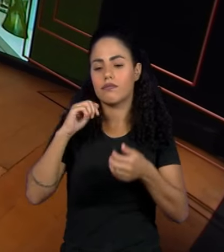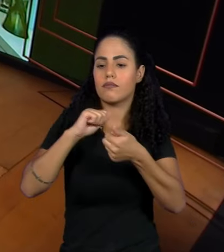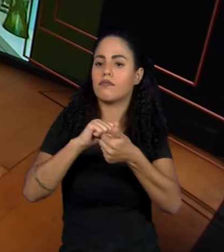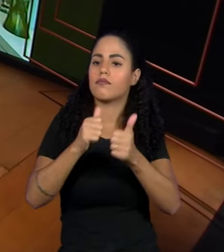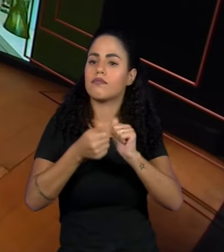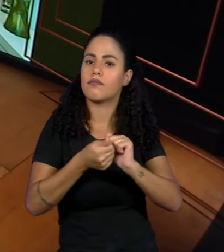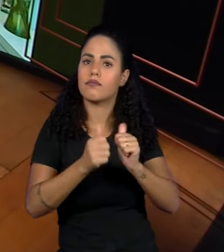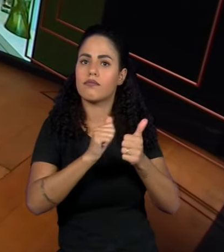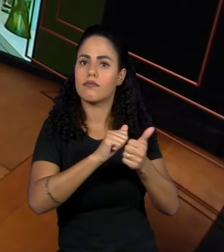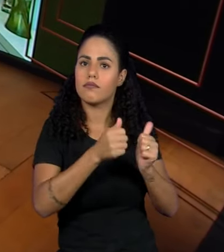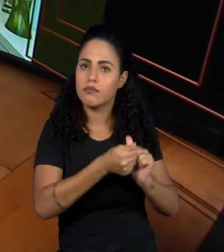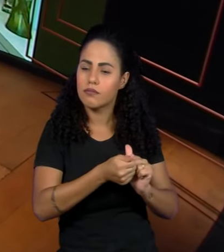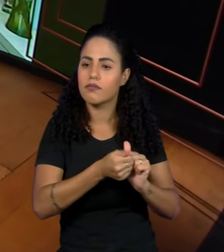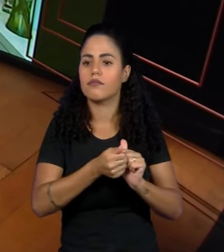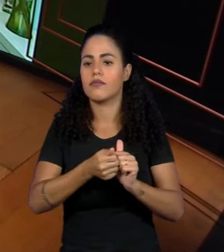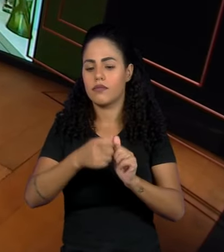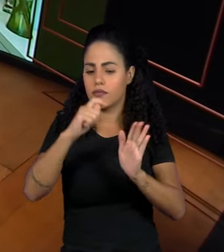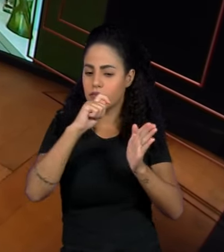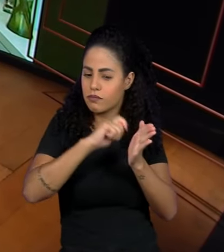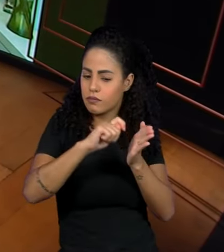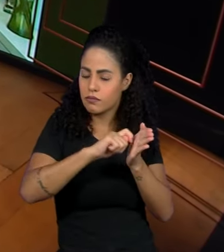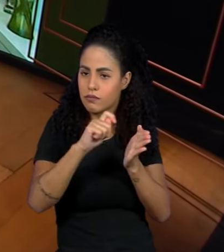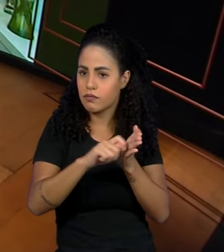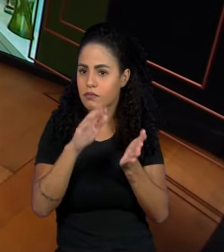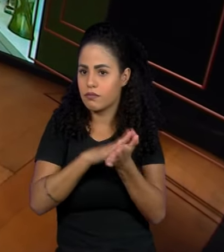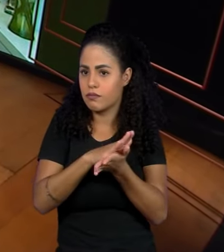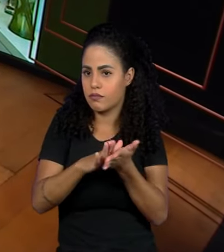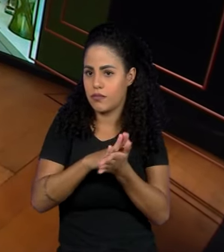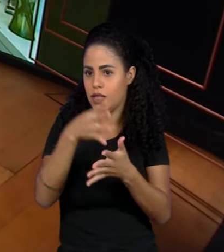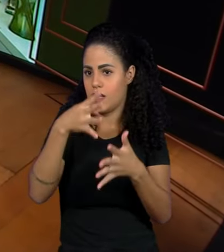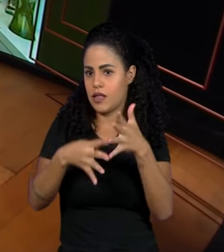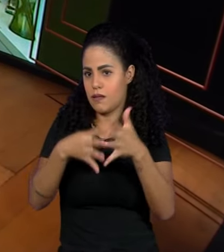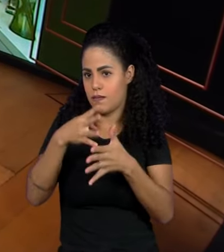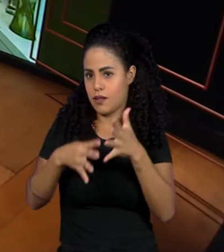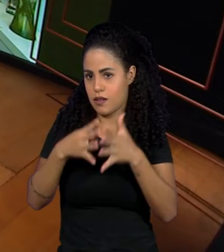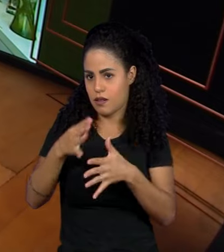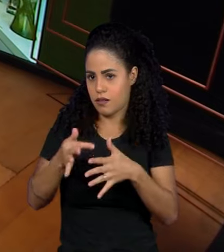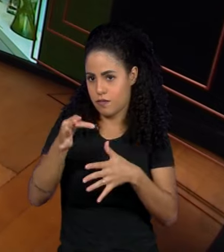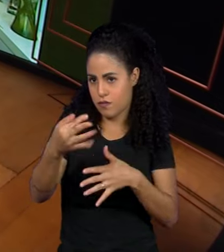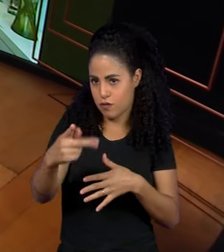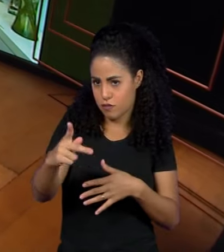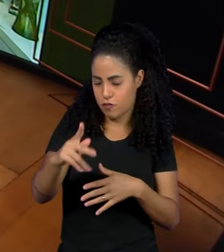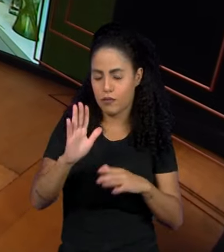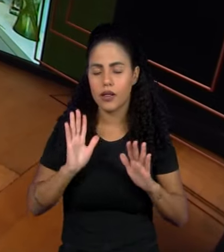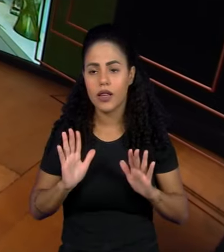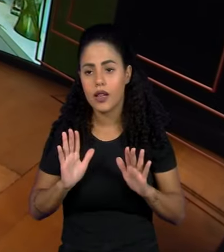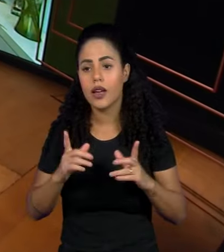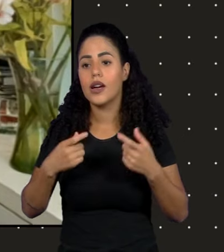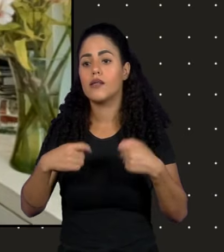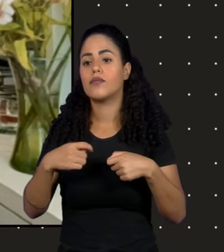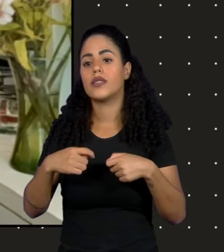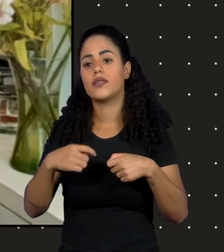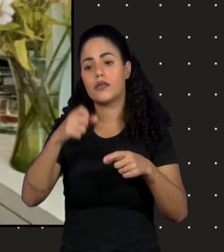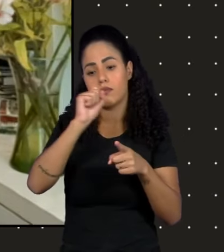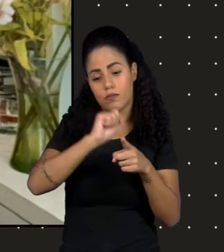escrever nada no seu prontuário para não atrapalhar a sua vida civil, mas eu vou ter que